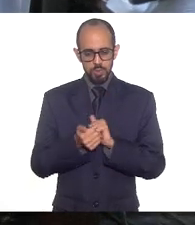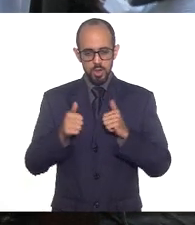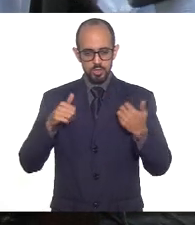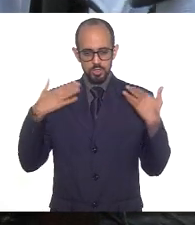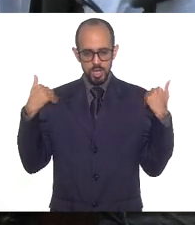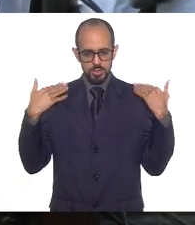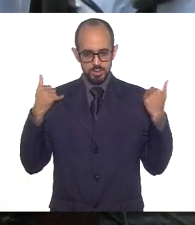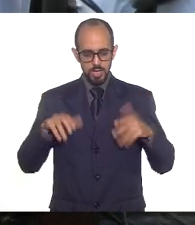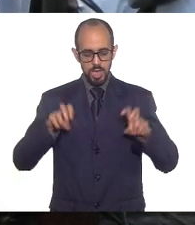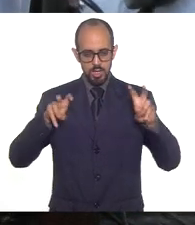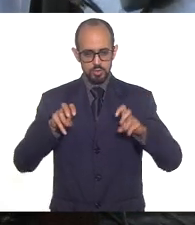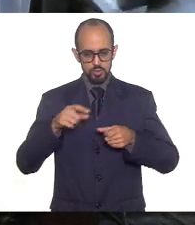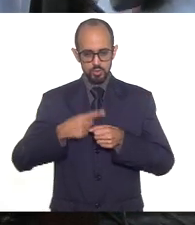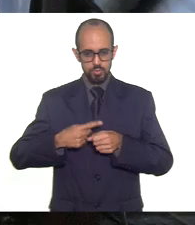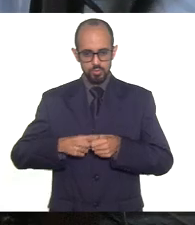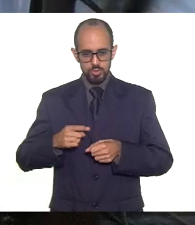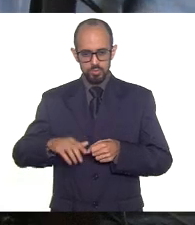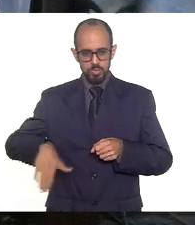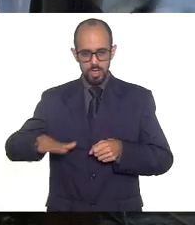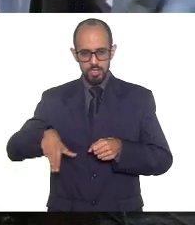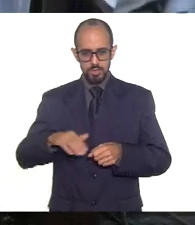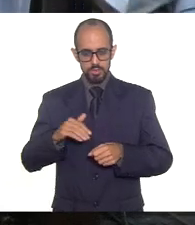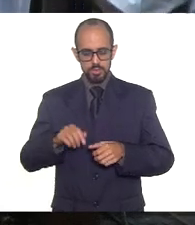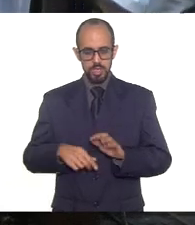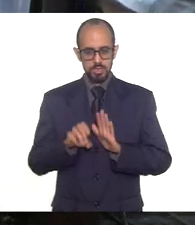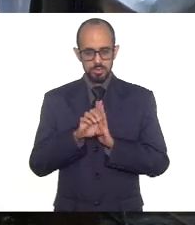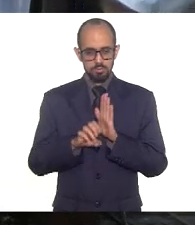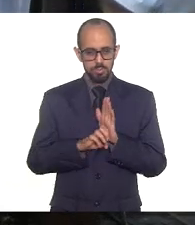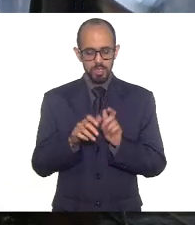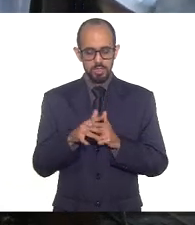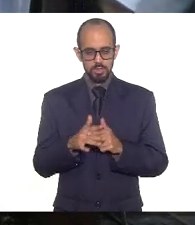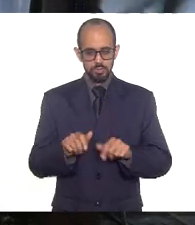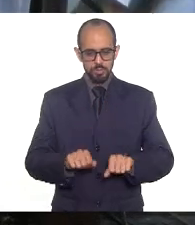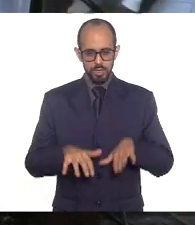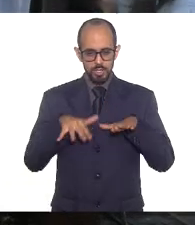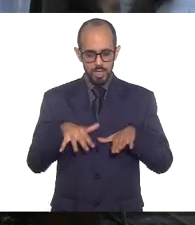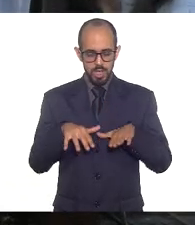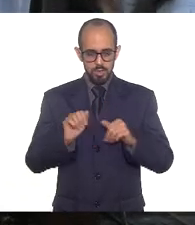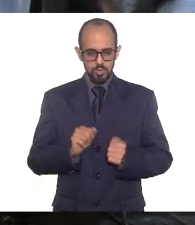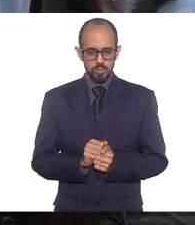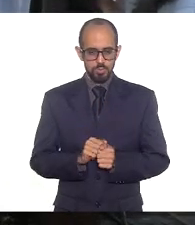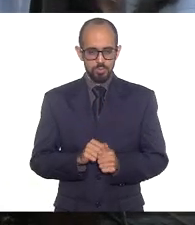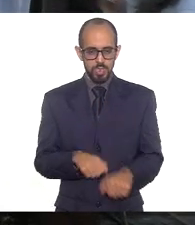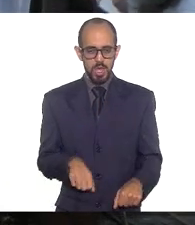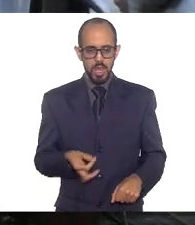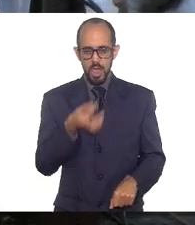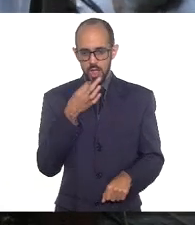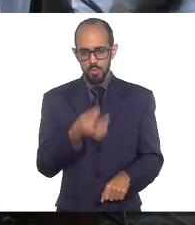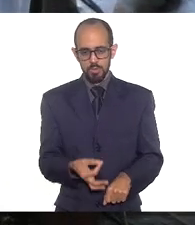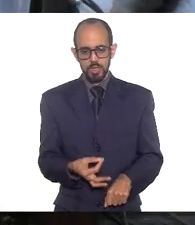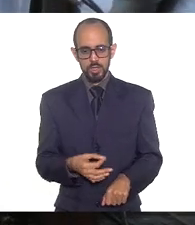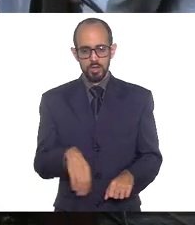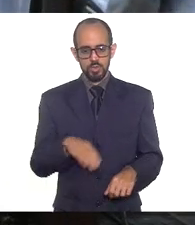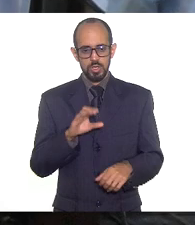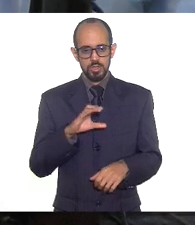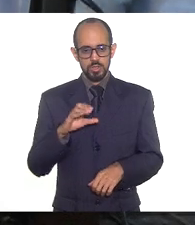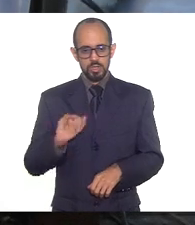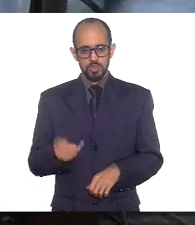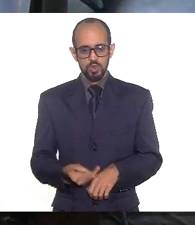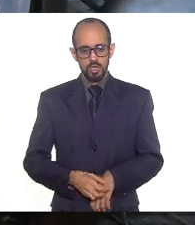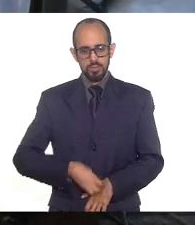cultura e assuntos municipais momento Regional e de orçamento as emendas de plenário para que parecer pela comissão de Justiça